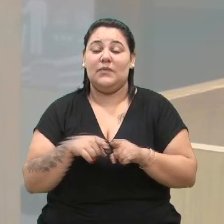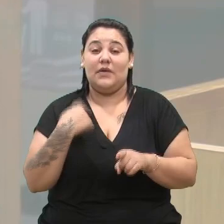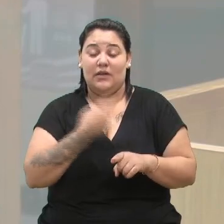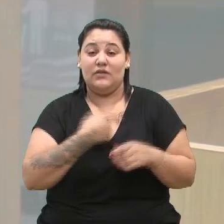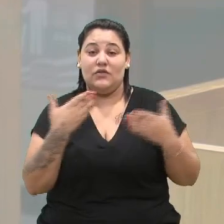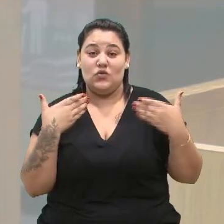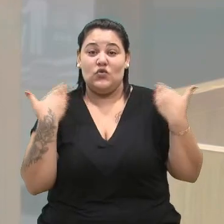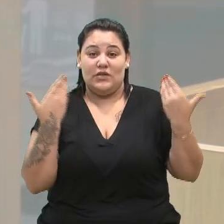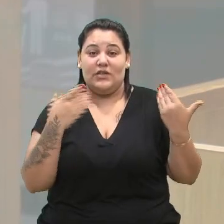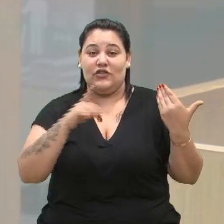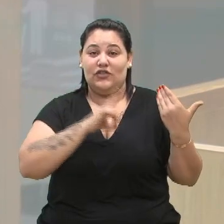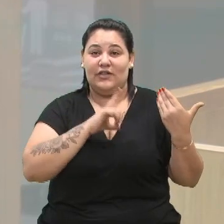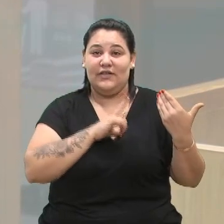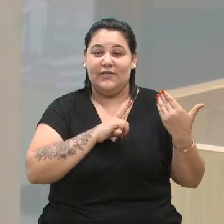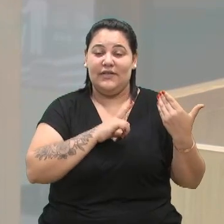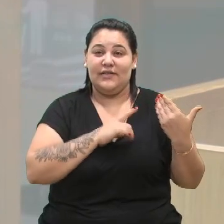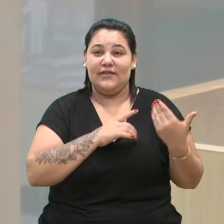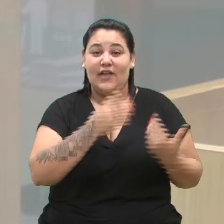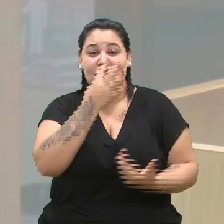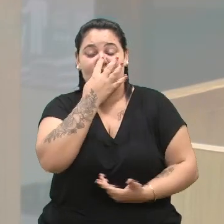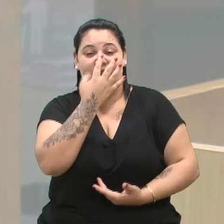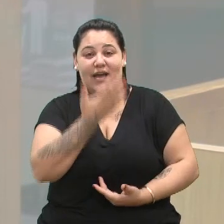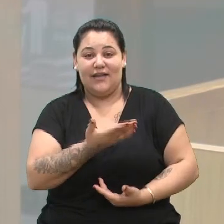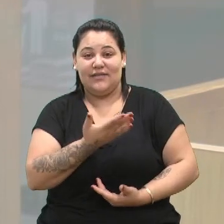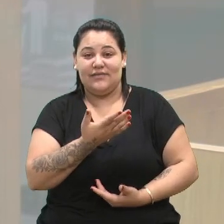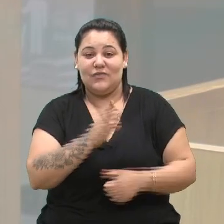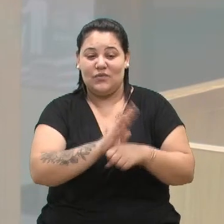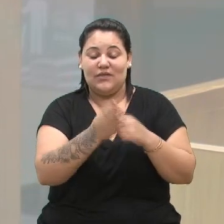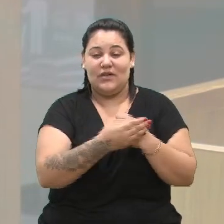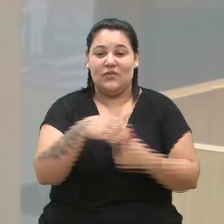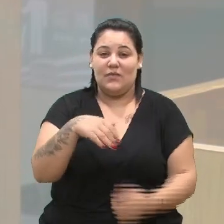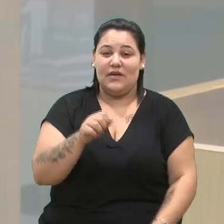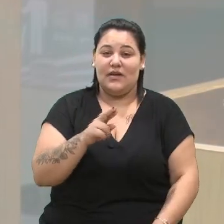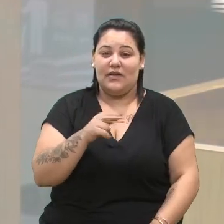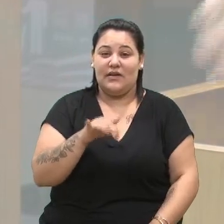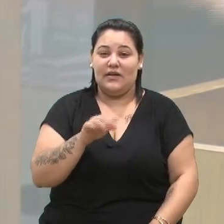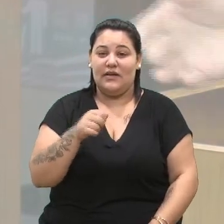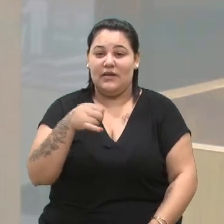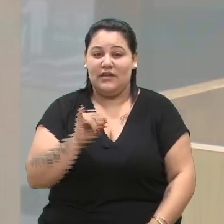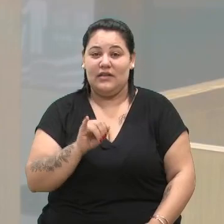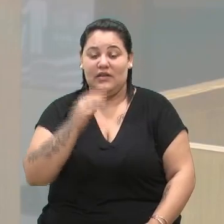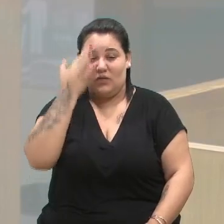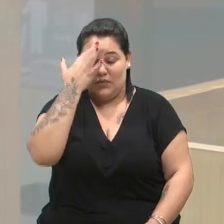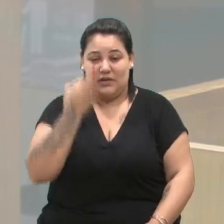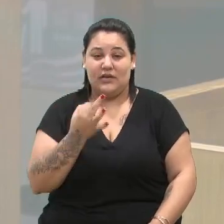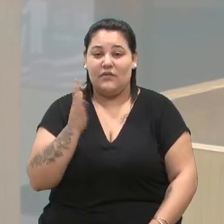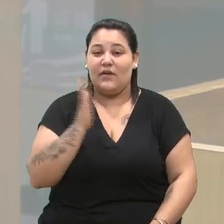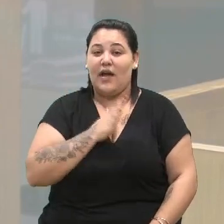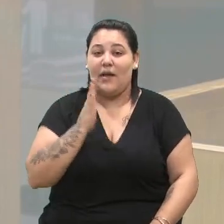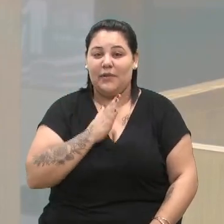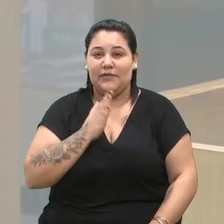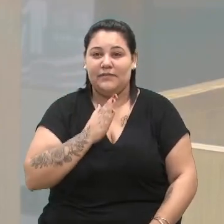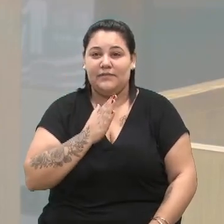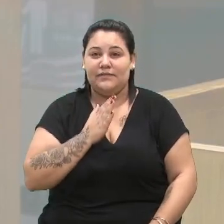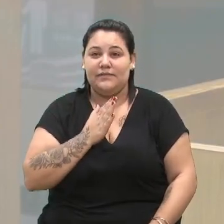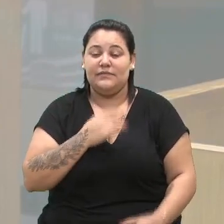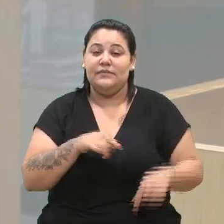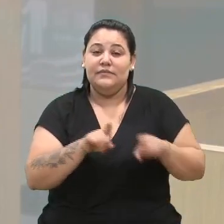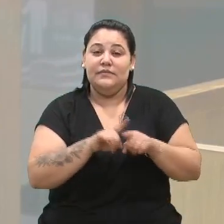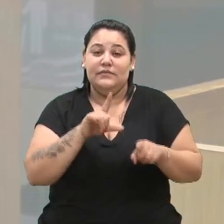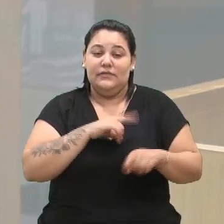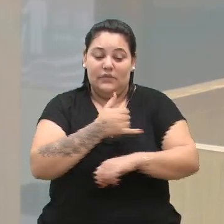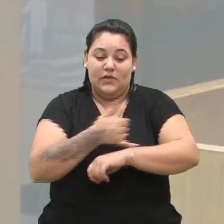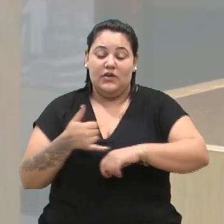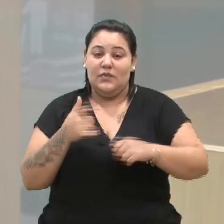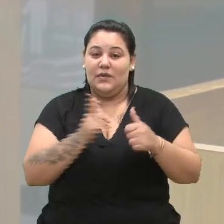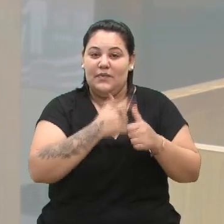surpresa, nós tivemos uma surpresa com o bairro Mariane, ele entendeu imediatamente. Assim que nós passamos o primeiro carro de som